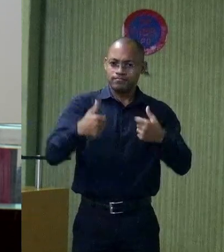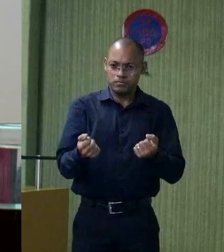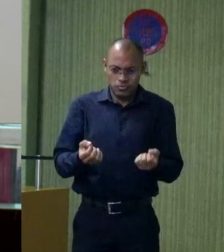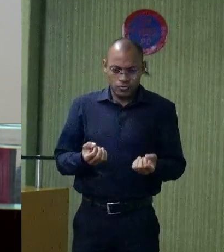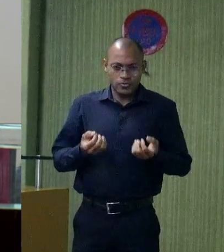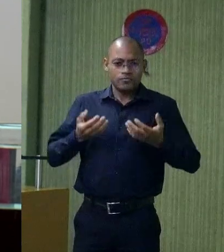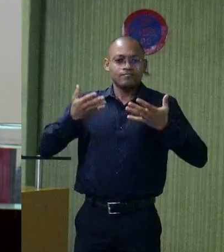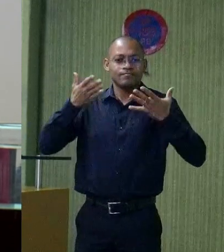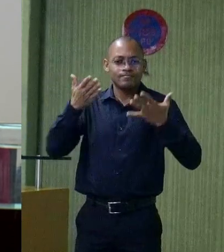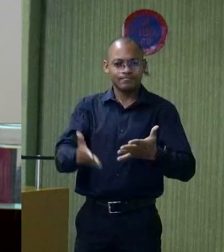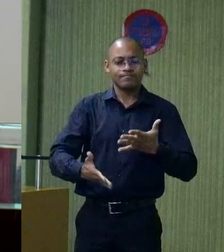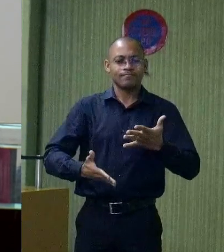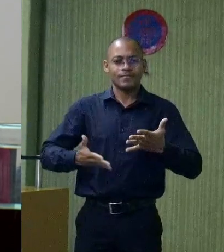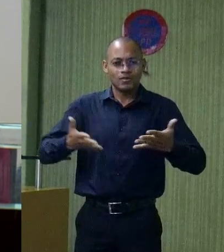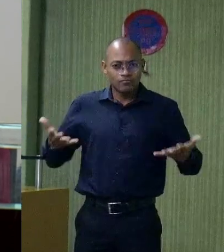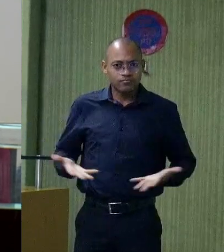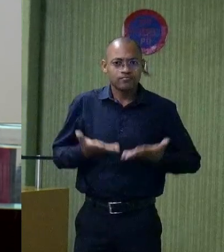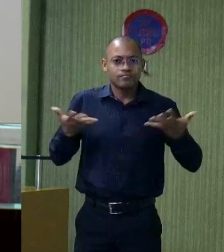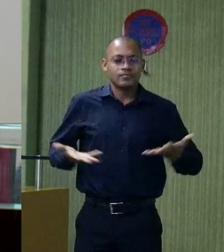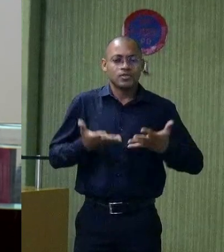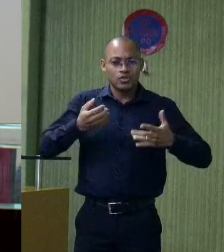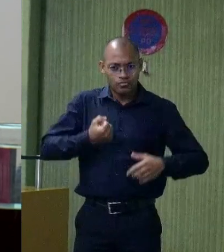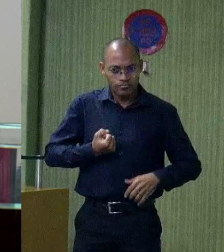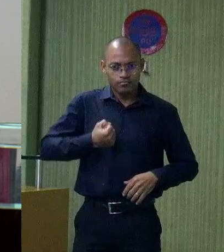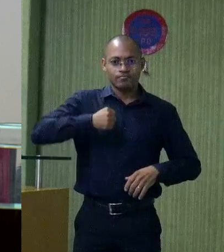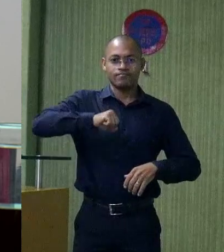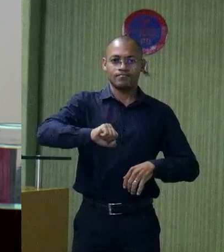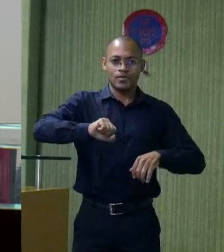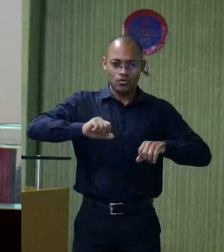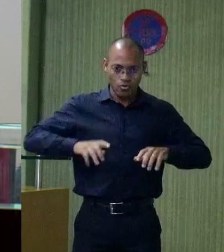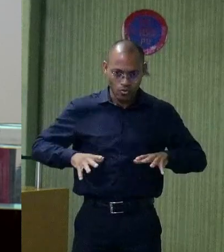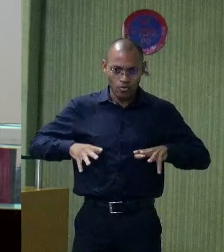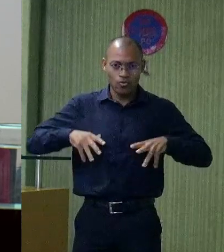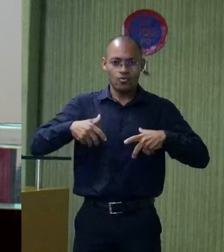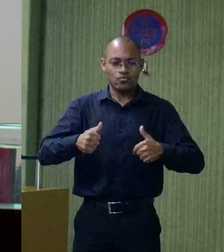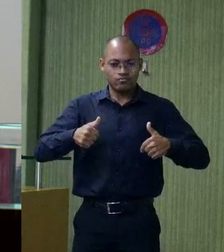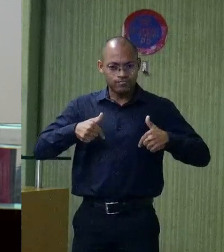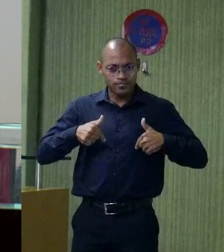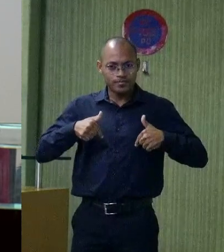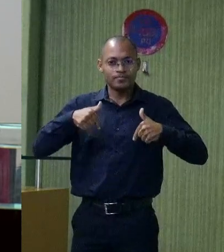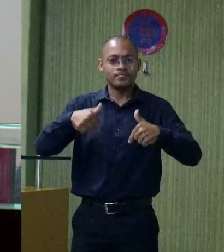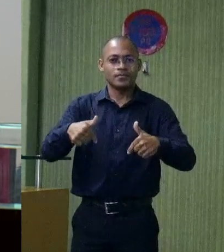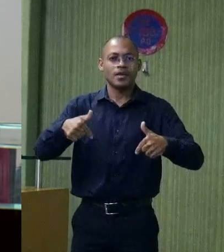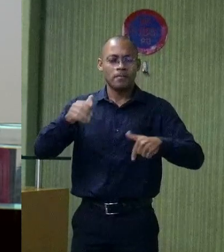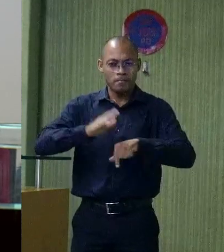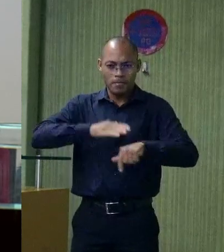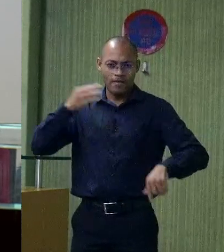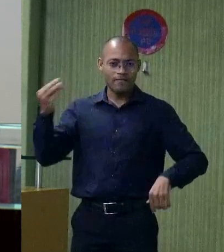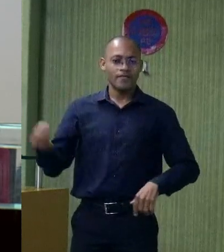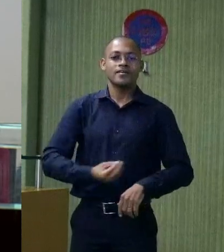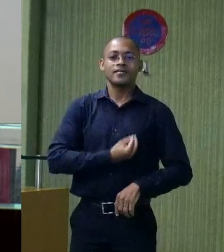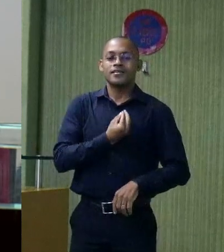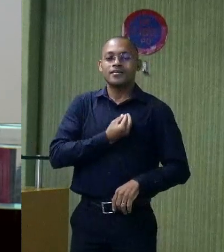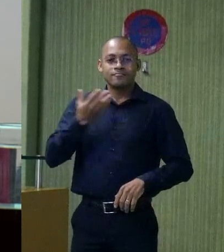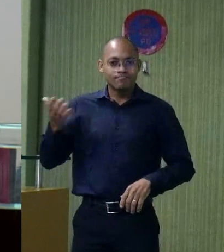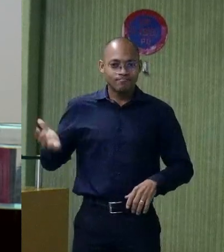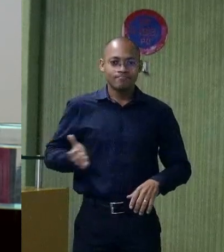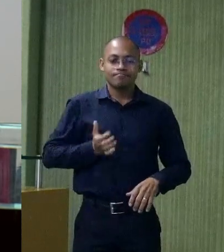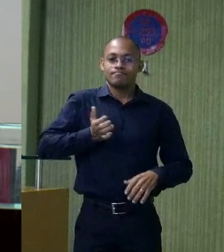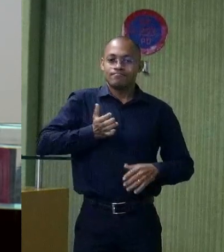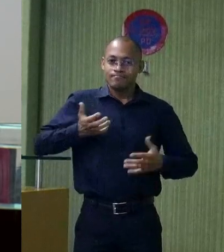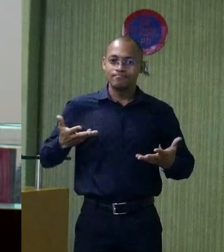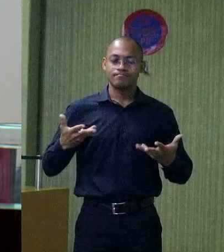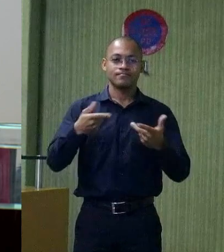falsa nobreza aos que lutam mais vida e mais riqueza então é assim que eu inicio né a